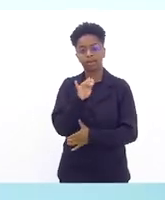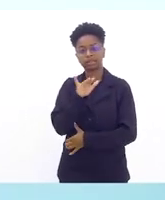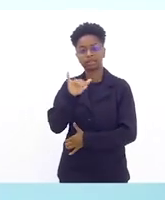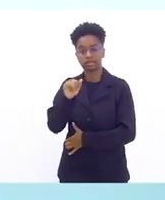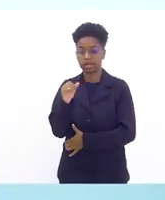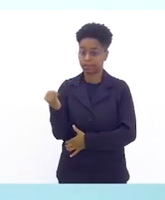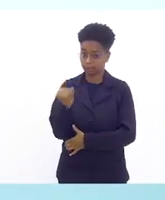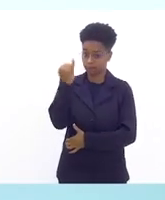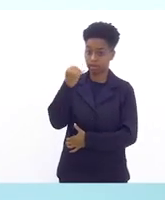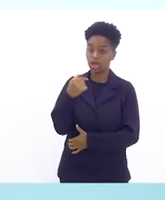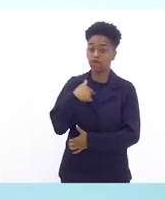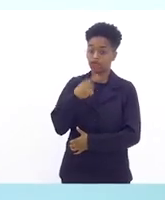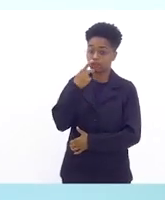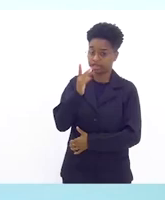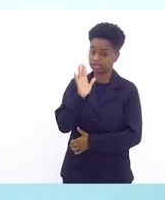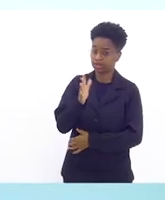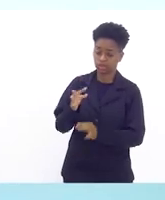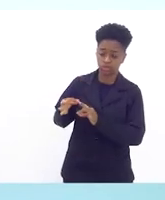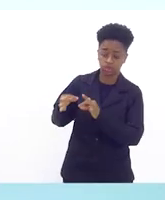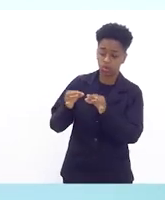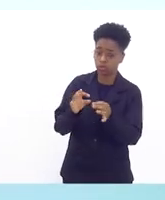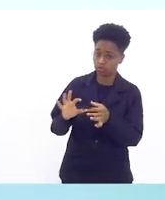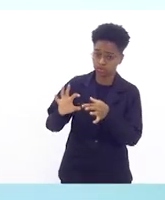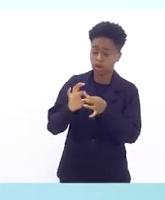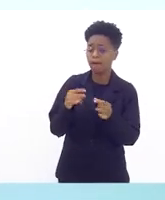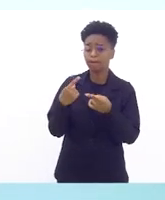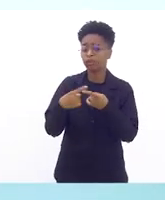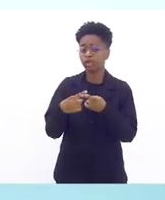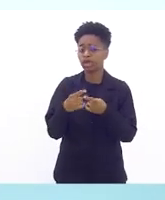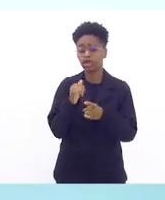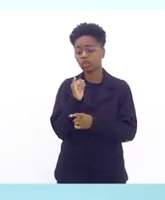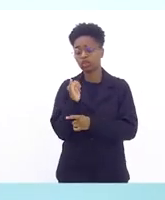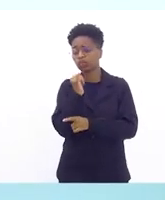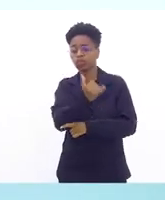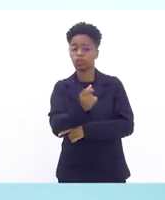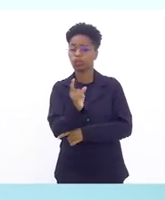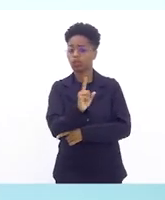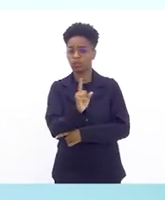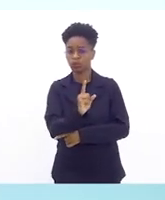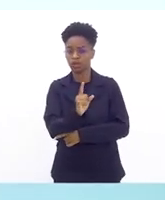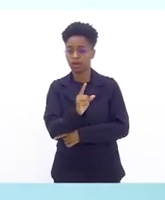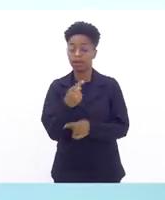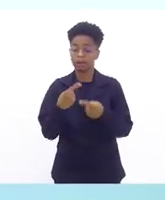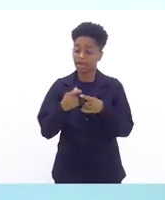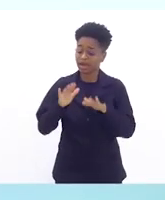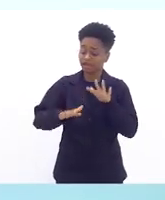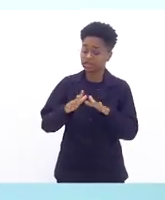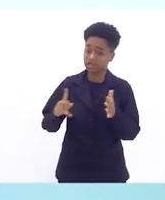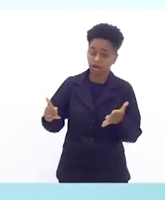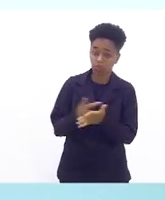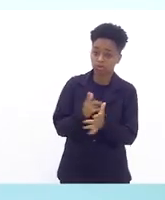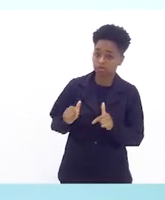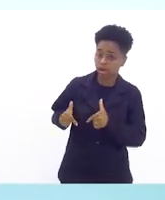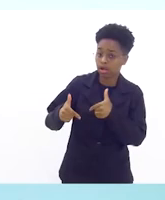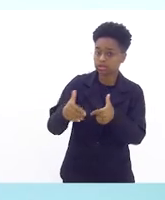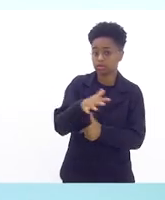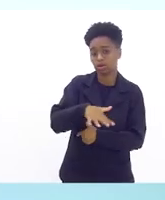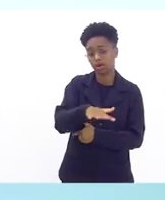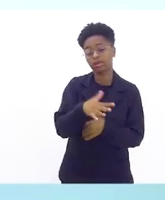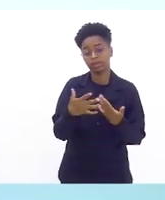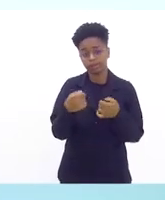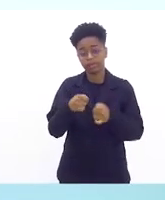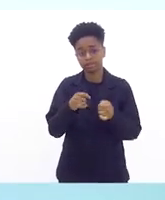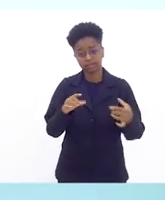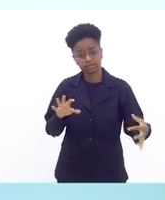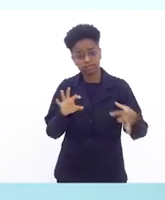falei porque em todos então por que que eles não recebiam porque que não são informados e às vezes acontecendo ações naquele território então é trazê-los